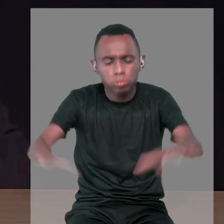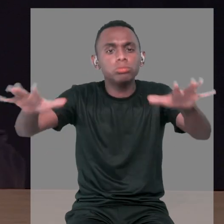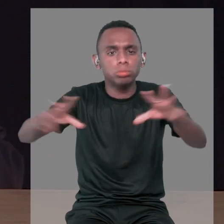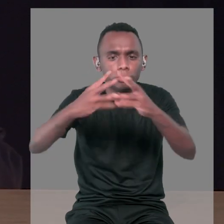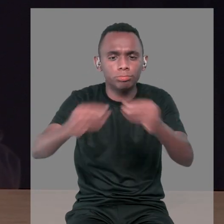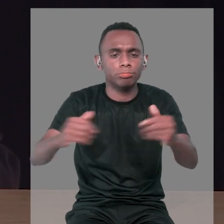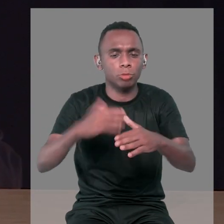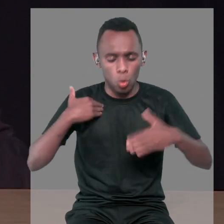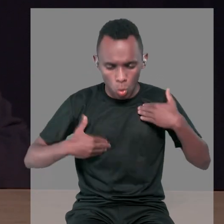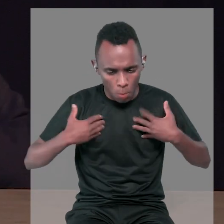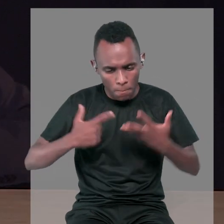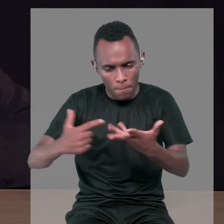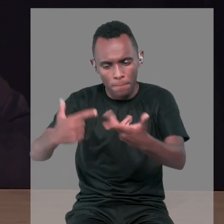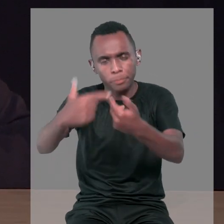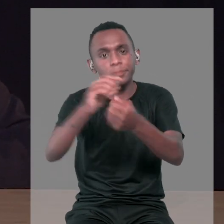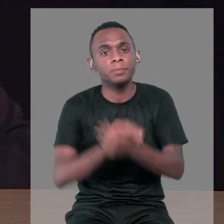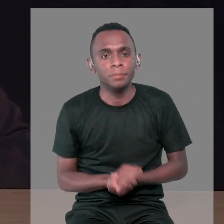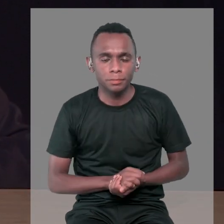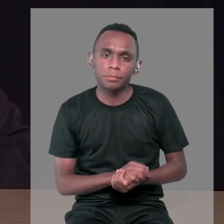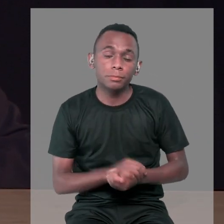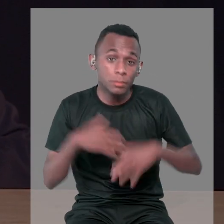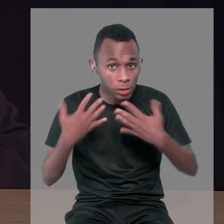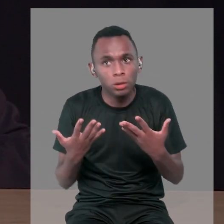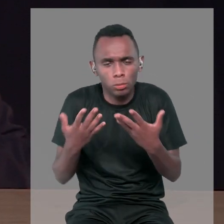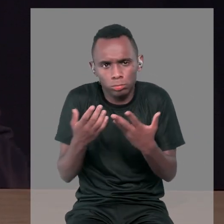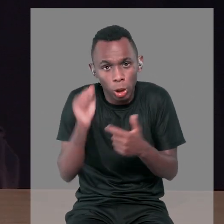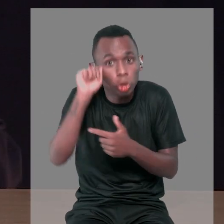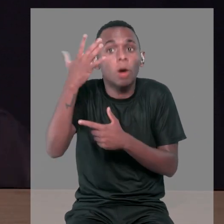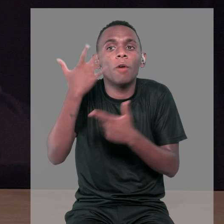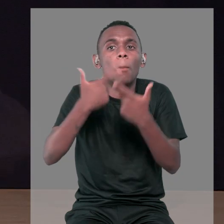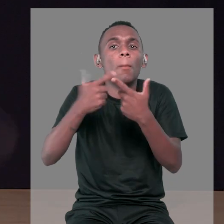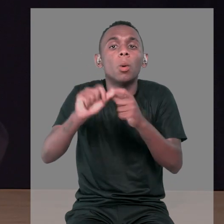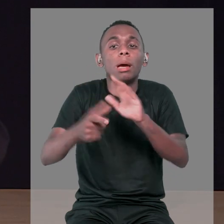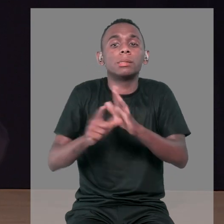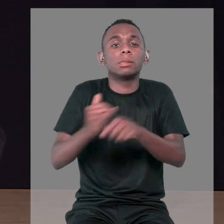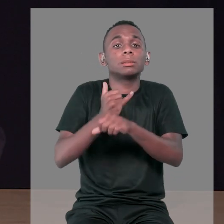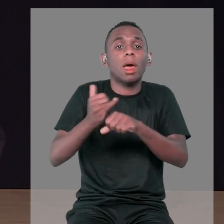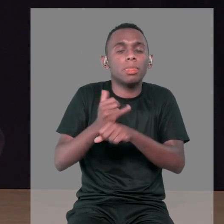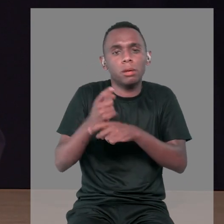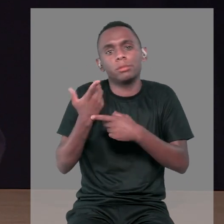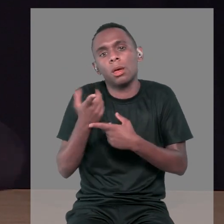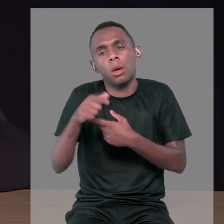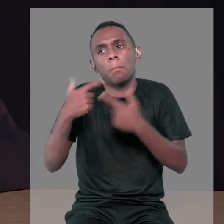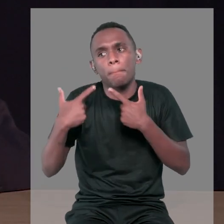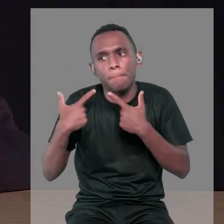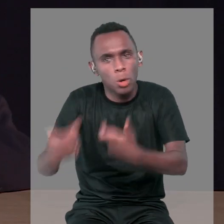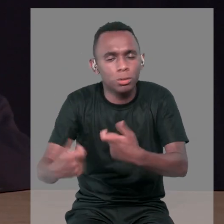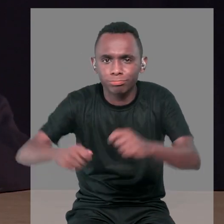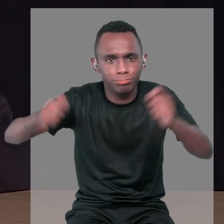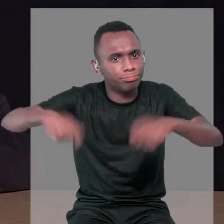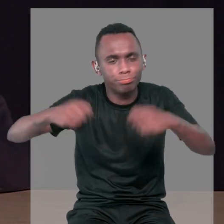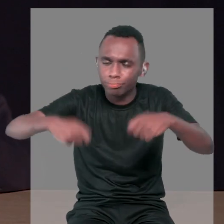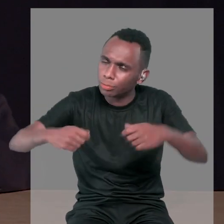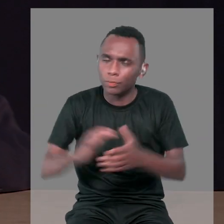A solução, muitas vezes, vem no plano da estratégia, dizendo que é uma guerra que não é possível, que ela não pode acontecer. A Guerra Fria